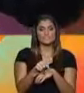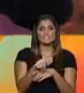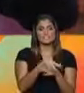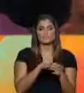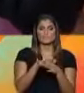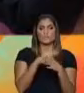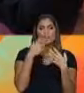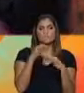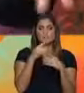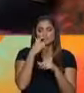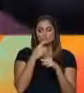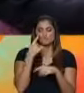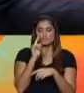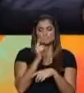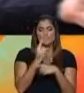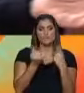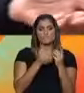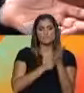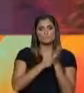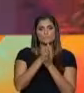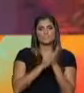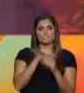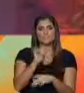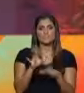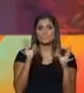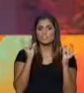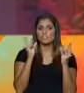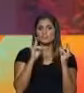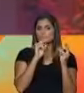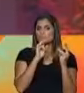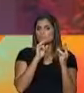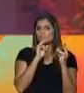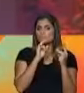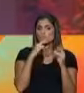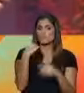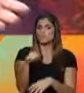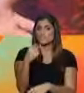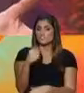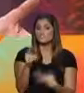que muitos desconhecem e alguns aproveitam para brincar, nem que seja por uma vez na vida.